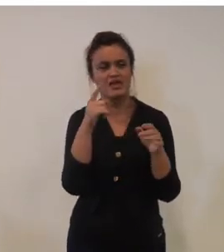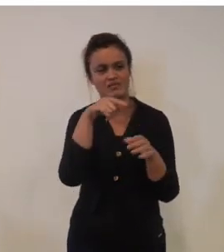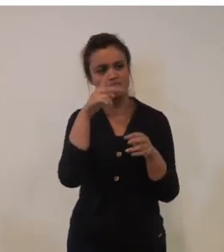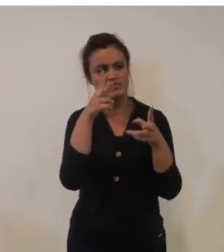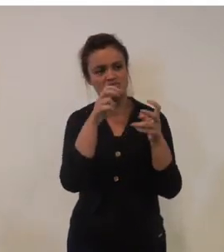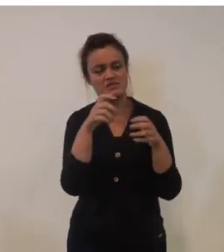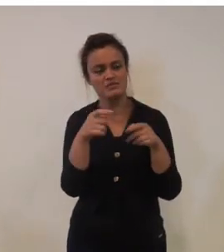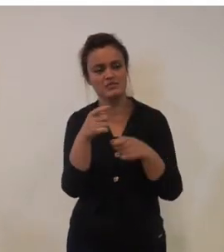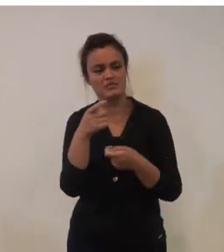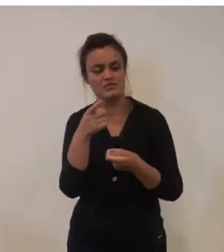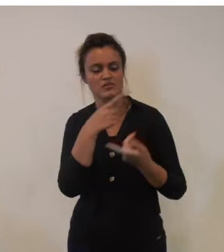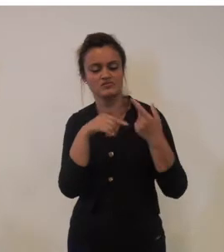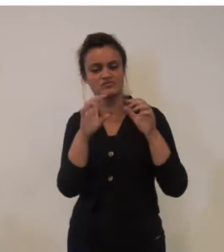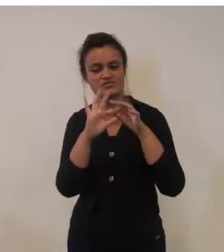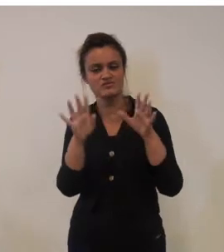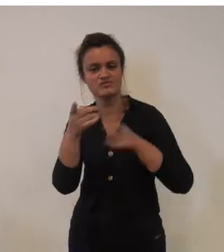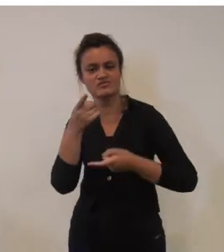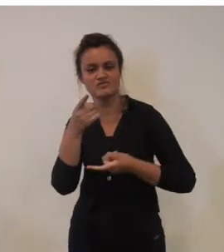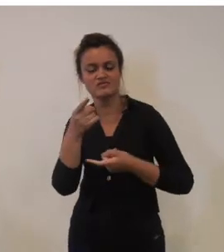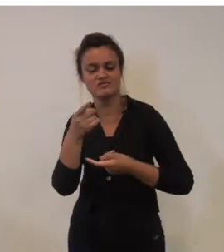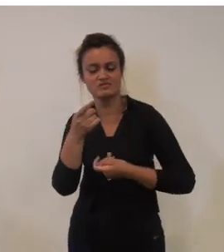comércio com facilitação